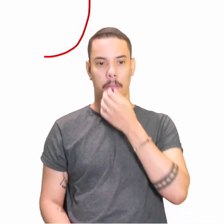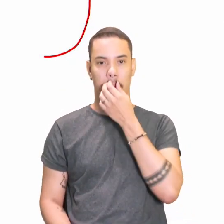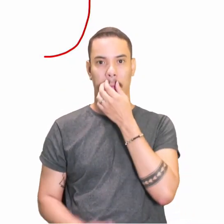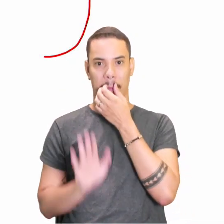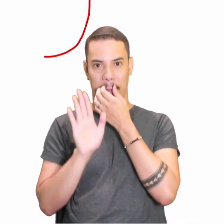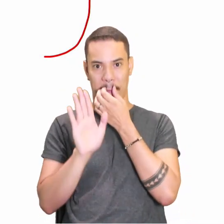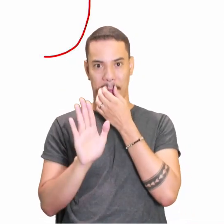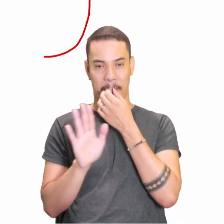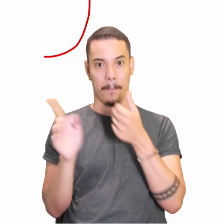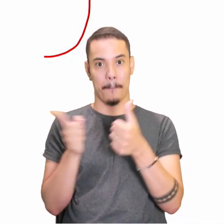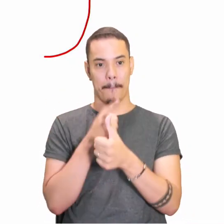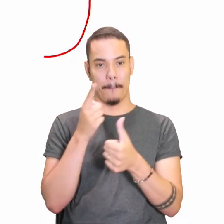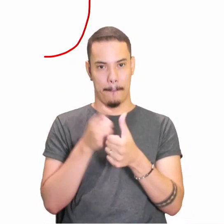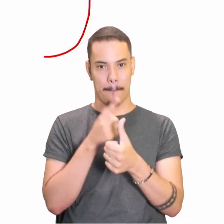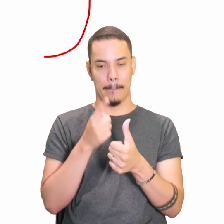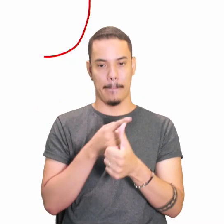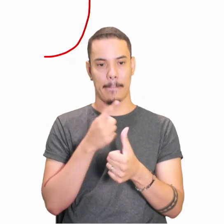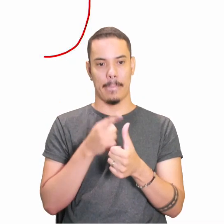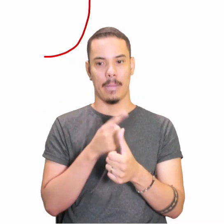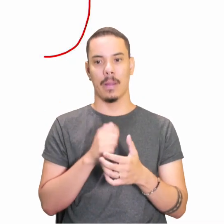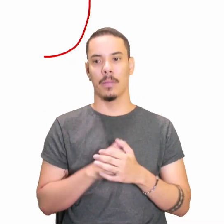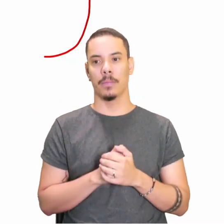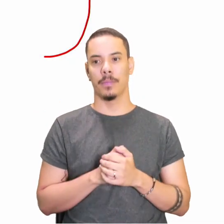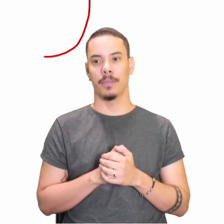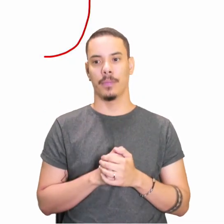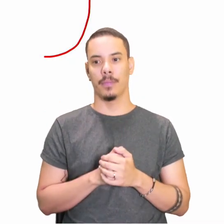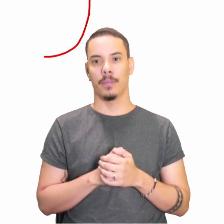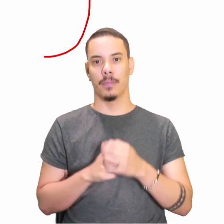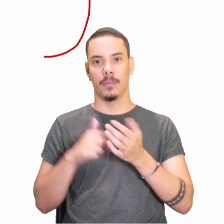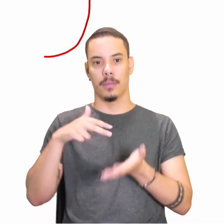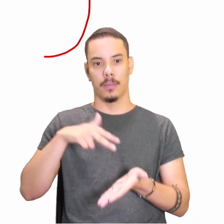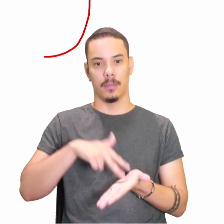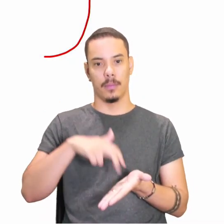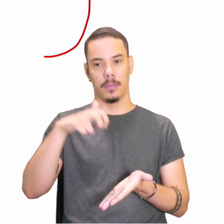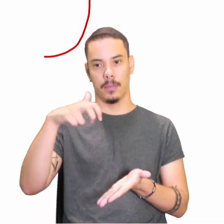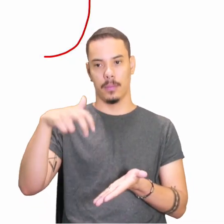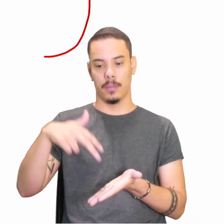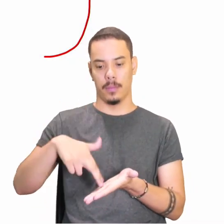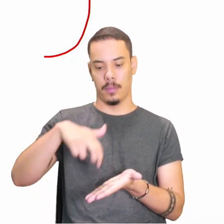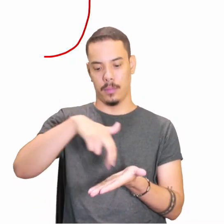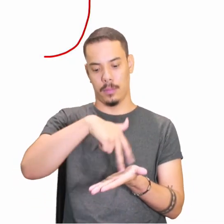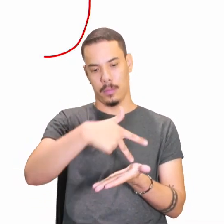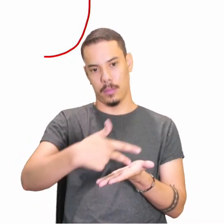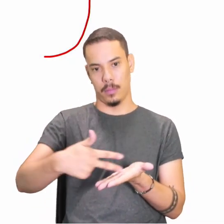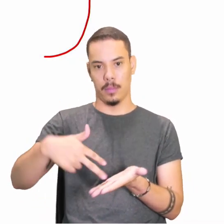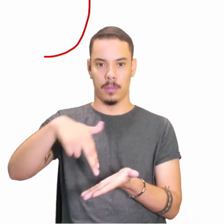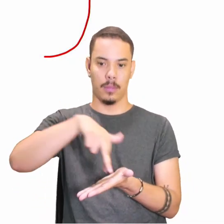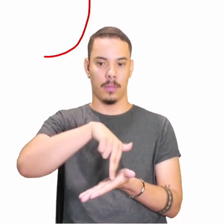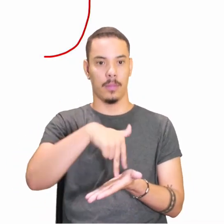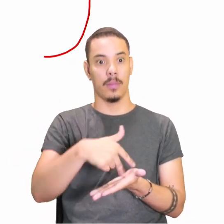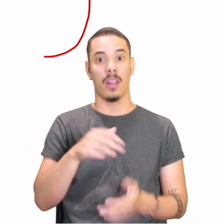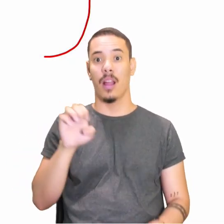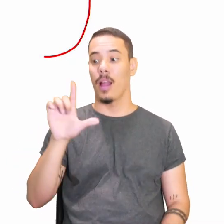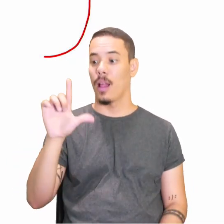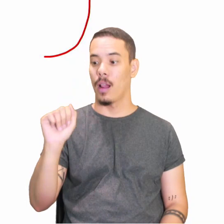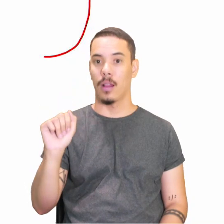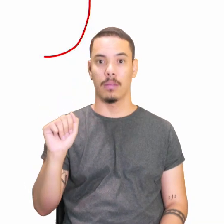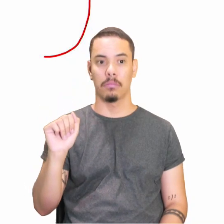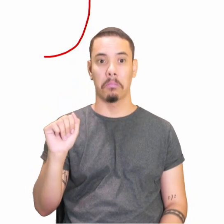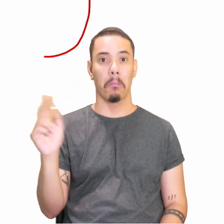olha só, na primeira linha aqui. Ela saltou em meio da roda. Ela